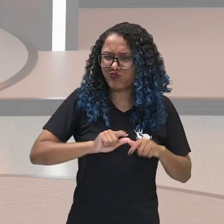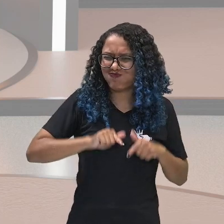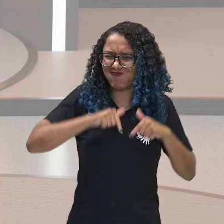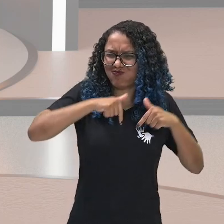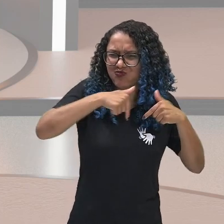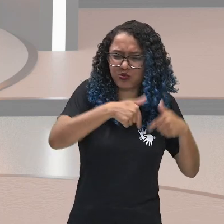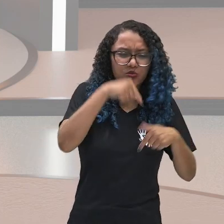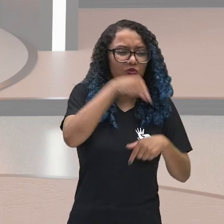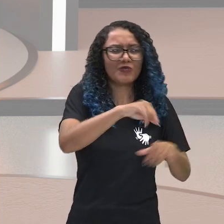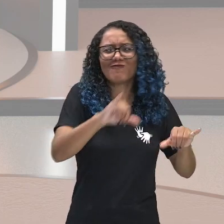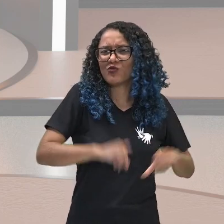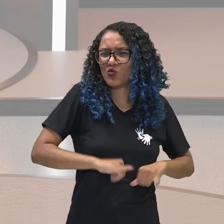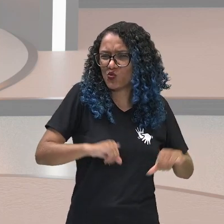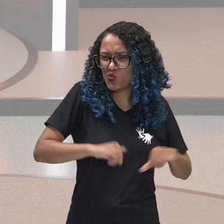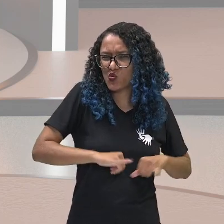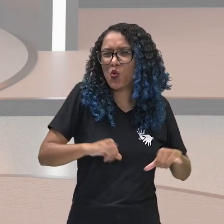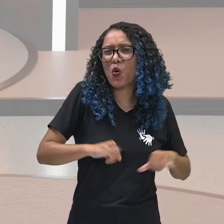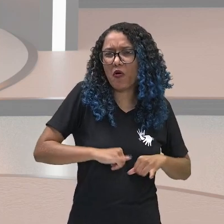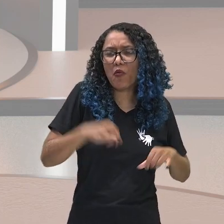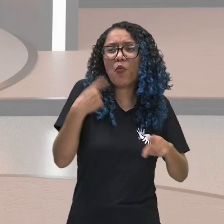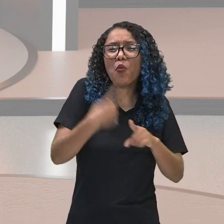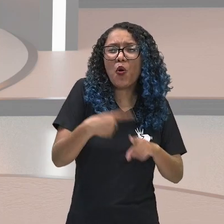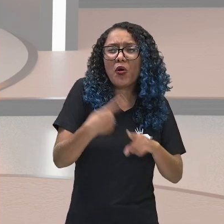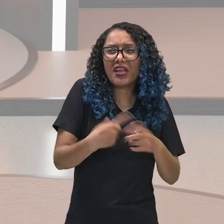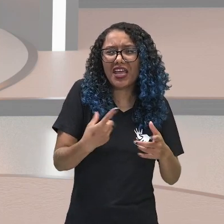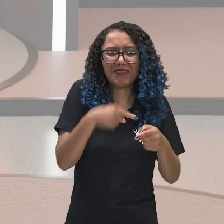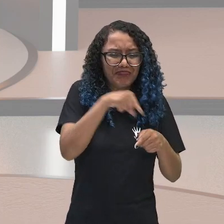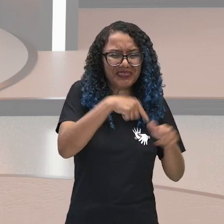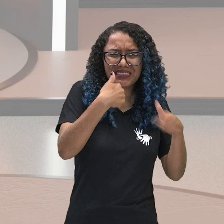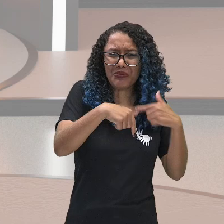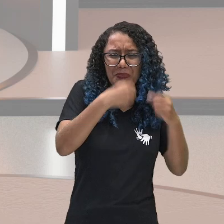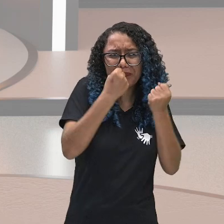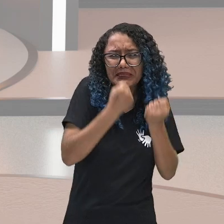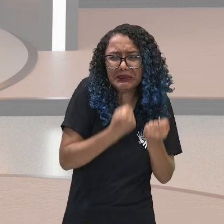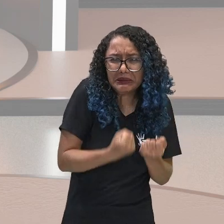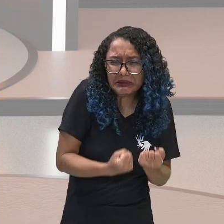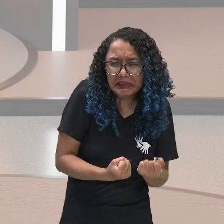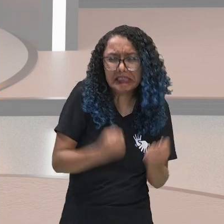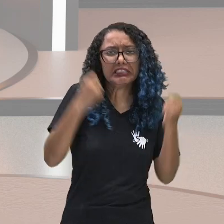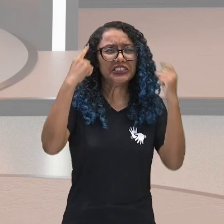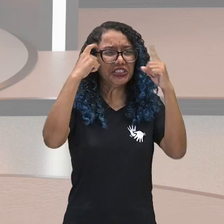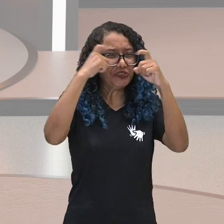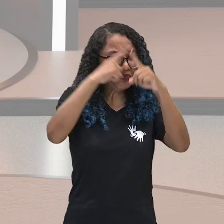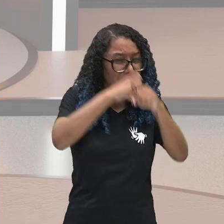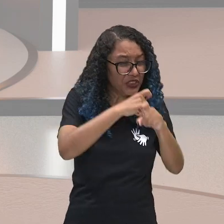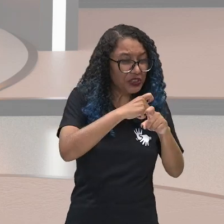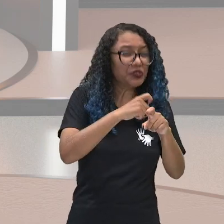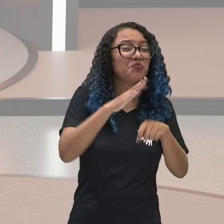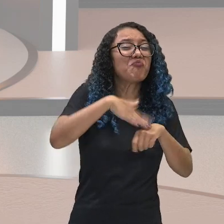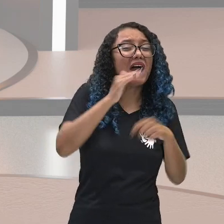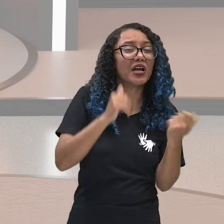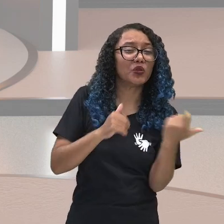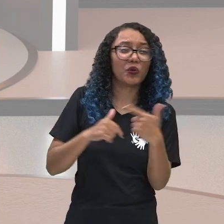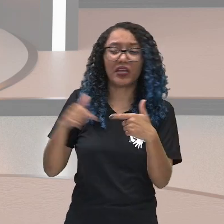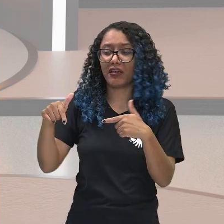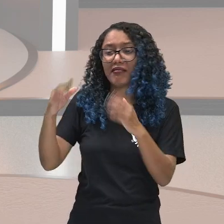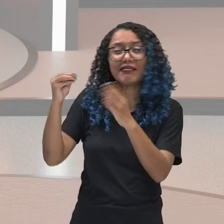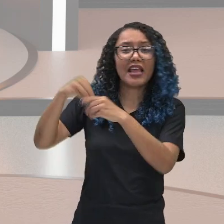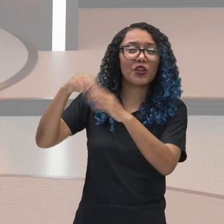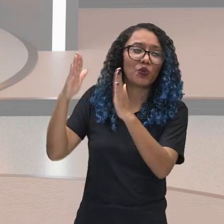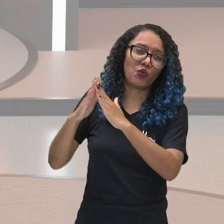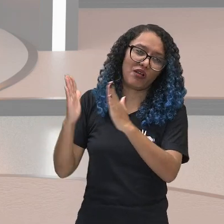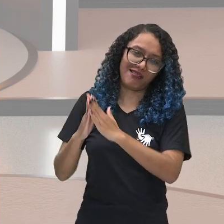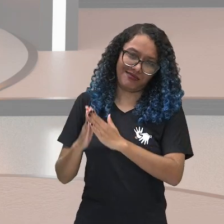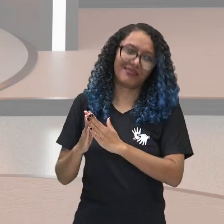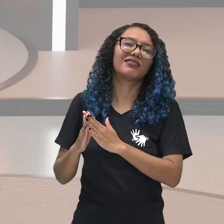eles sofriam bem mais, não é mesmo? Porque o trabalho era muito mais pesado do que na casa grande. Olha só, vamos então aí falar um